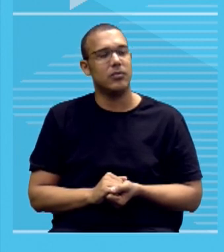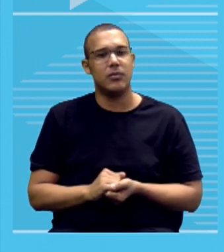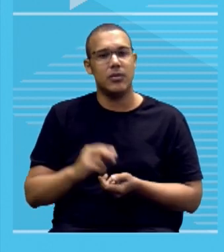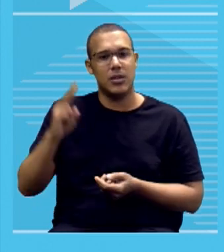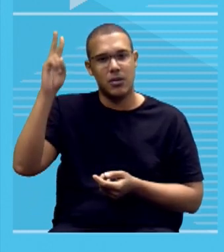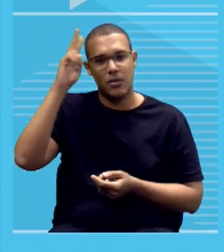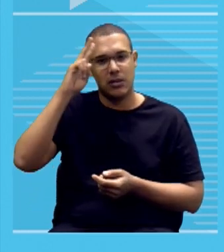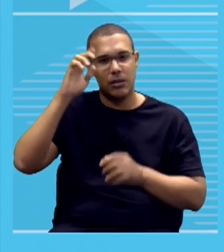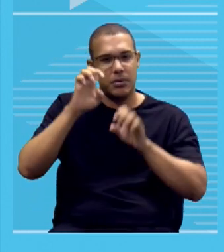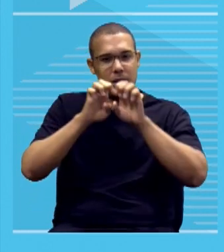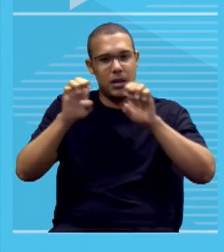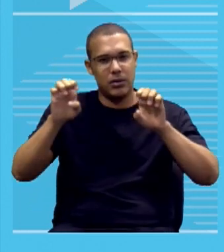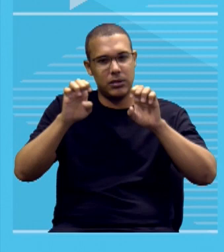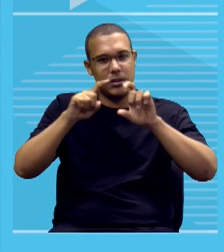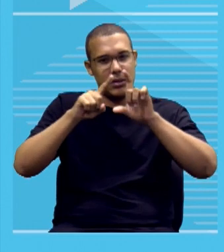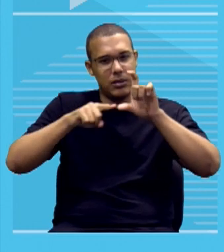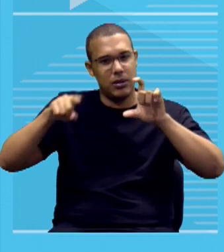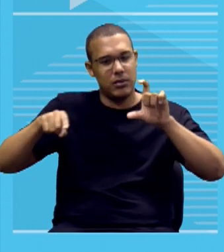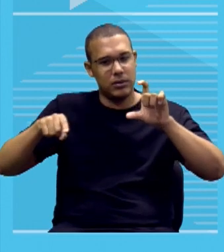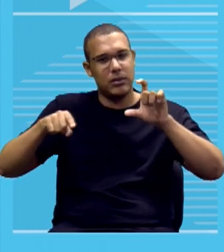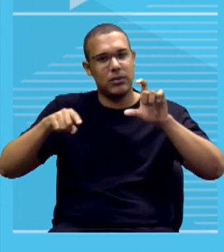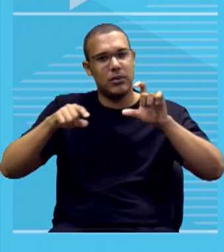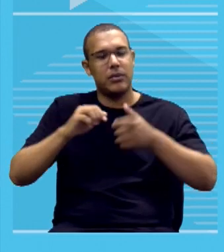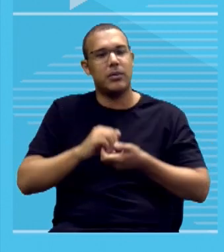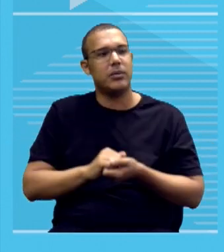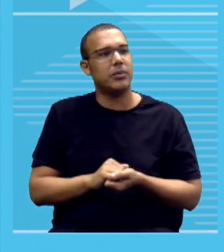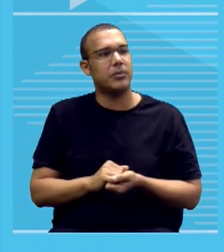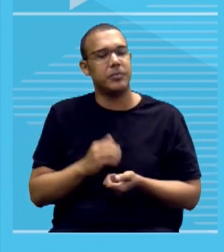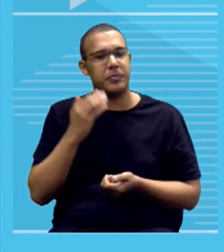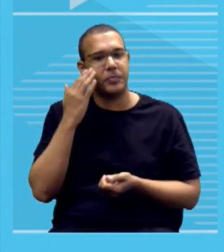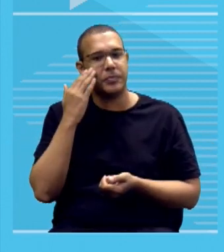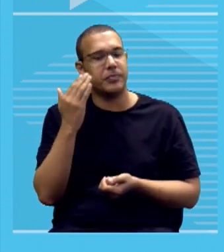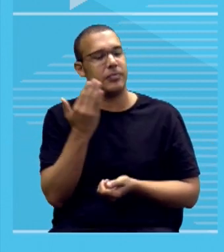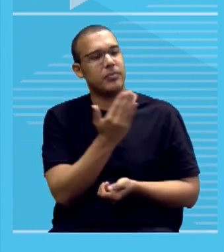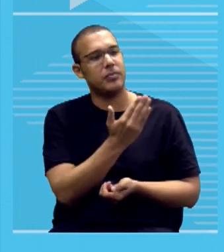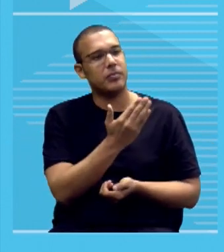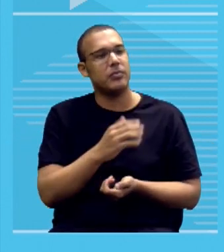lá da equação da corrente? Se não lembrar, não tem problema. Corrente é igual a